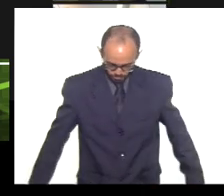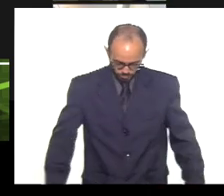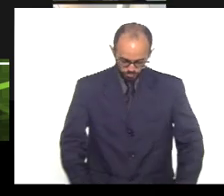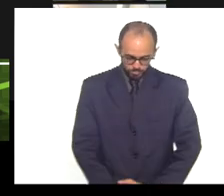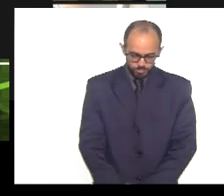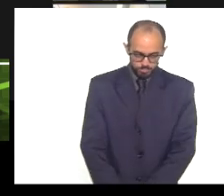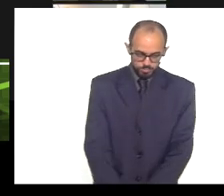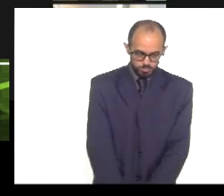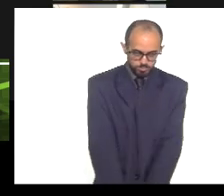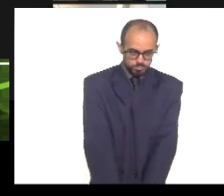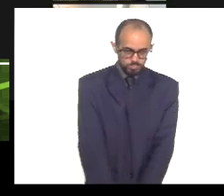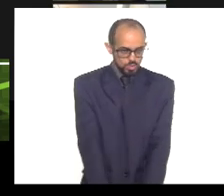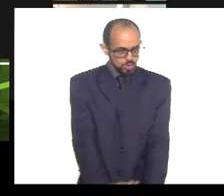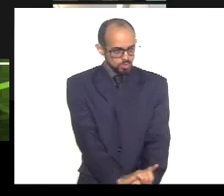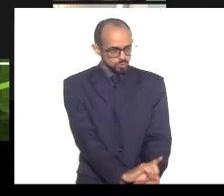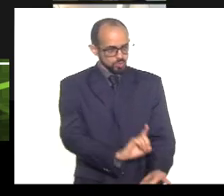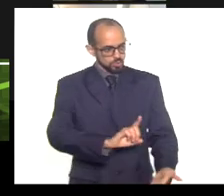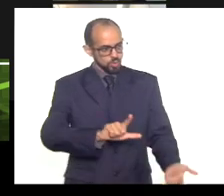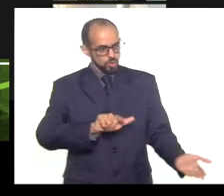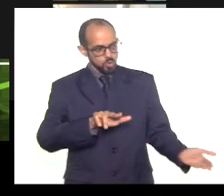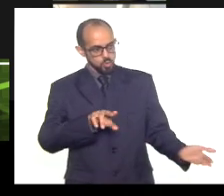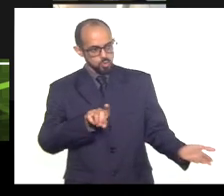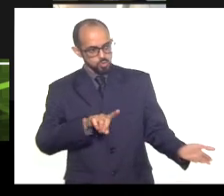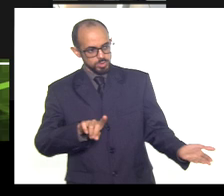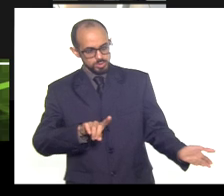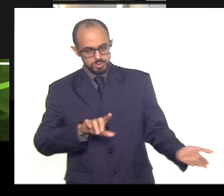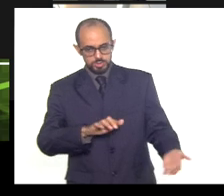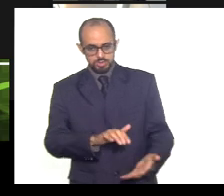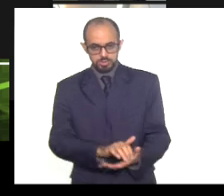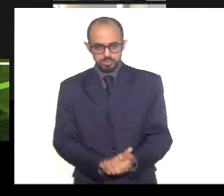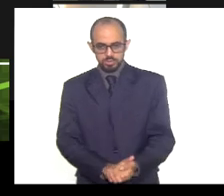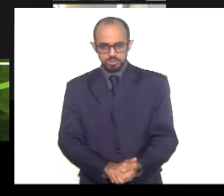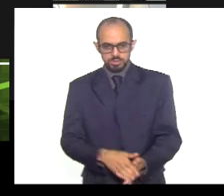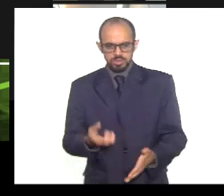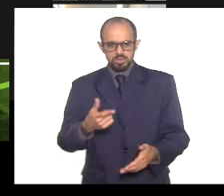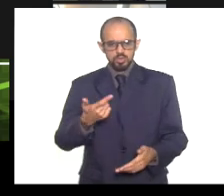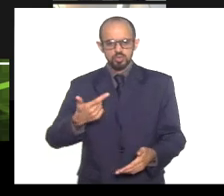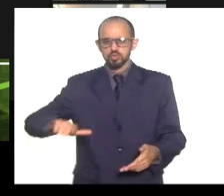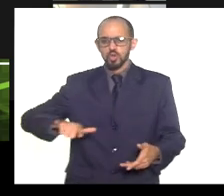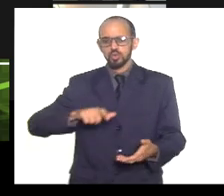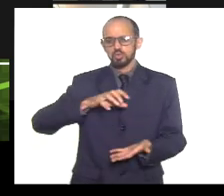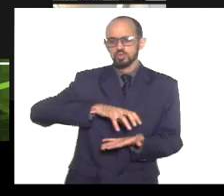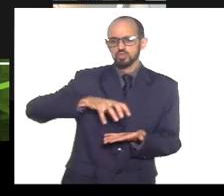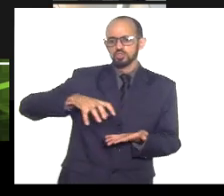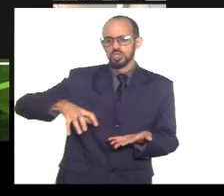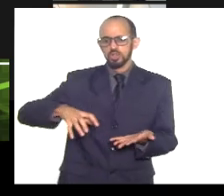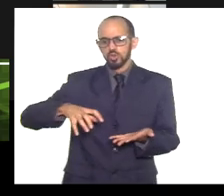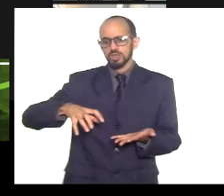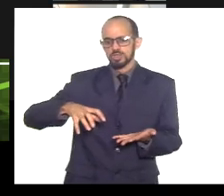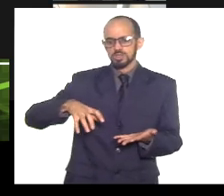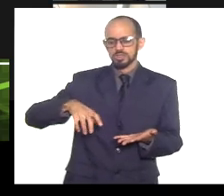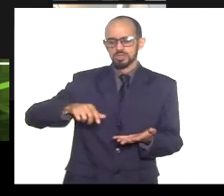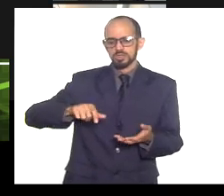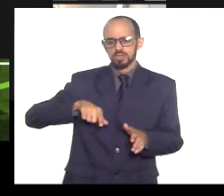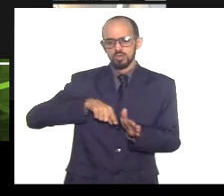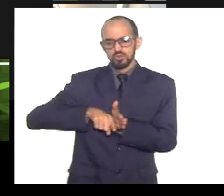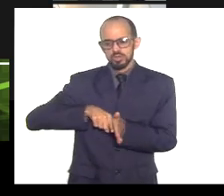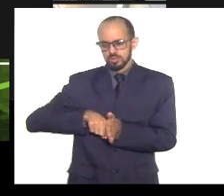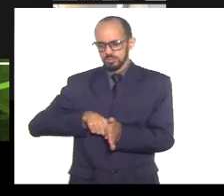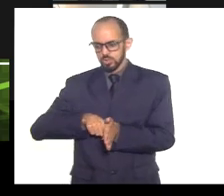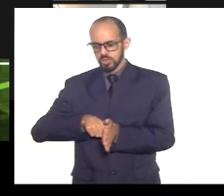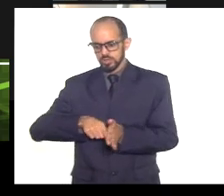Doutor Luiz Cláudio, a palavra é sua. Não houve E os outros campos que estão em exploração, os processos